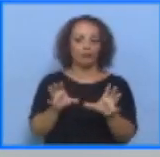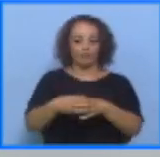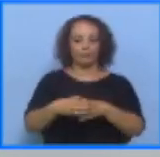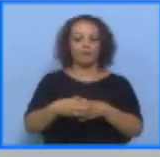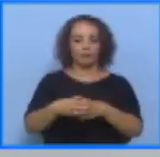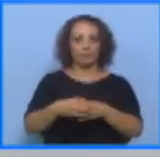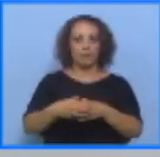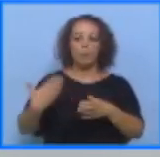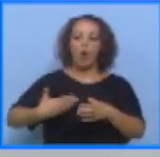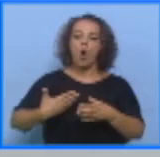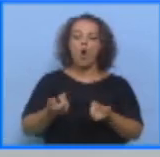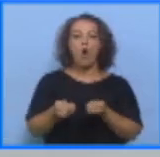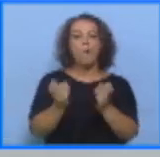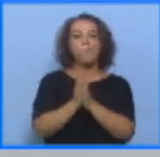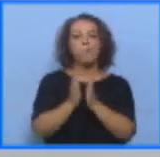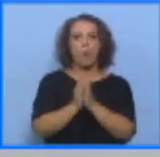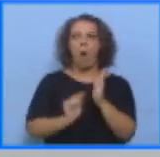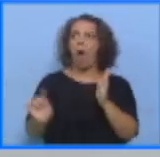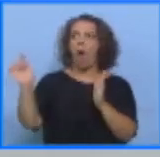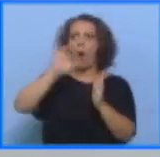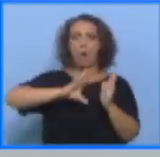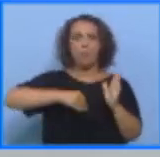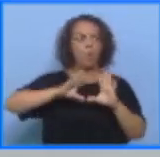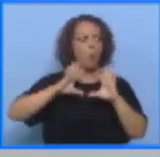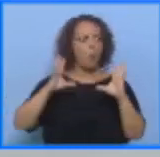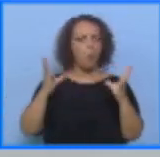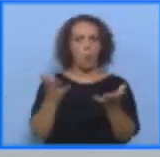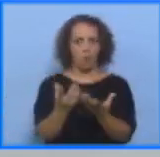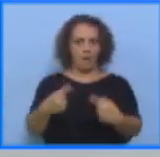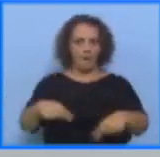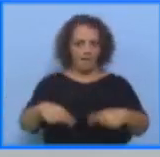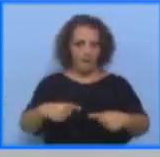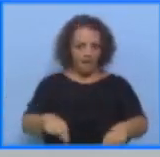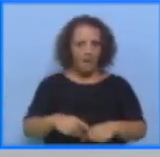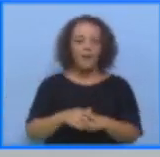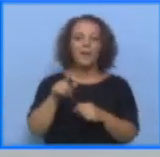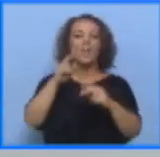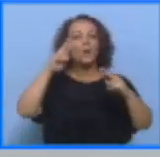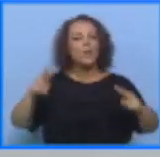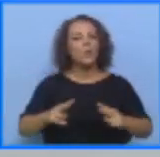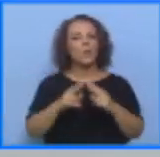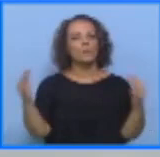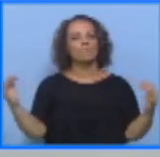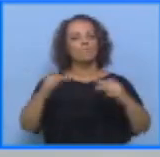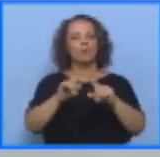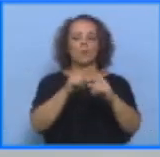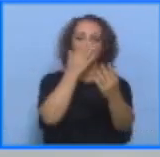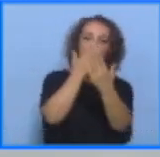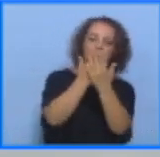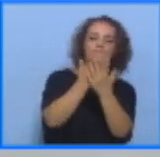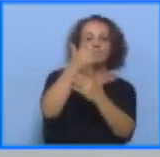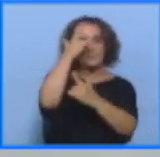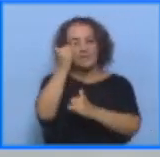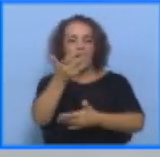à escala mundial, global, estes encontros para se verem face a face, para partilharem ideias